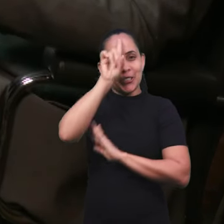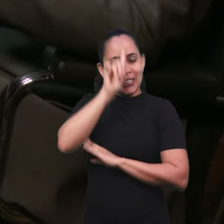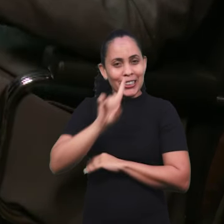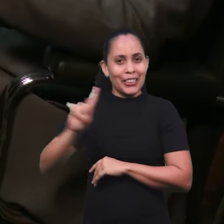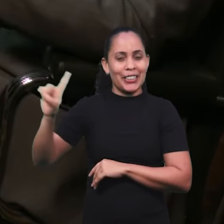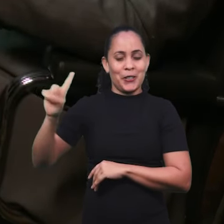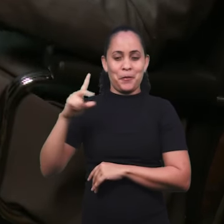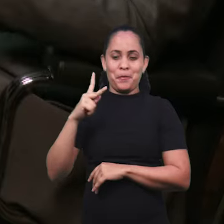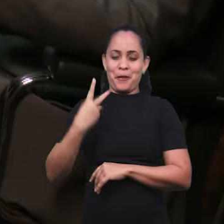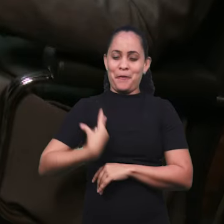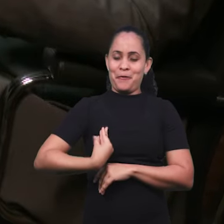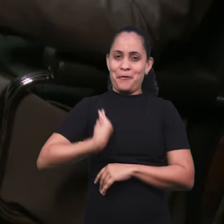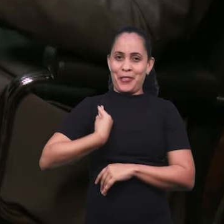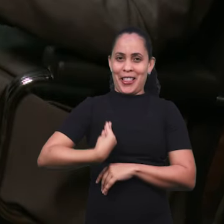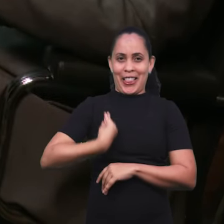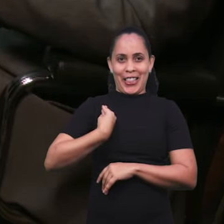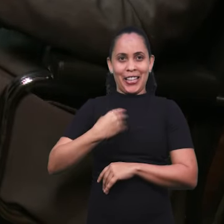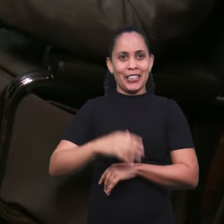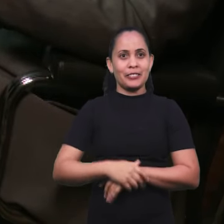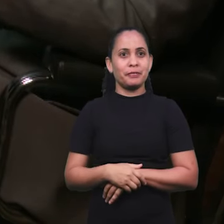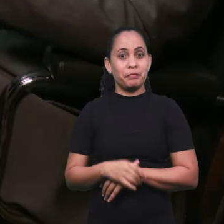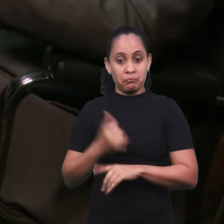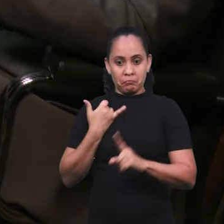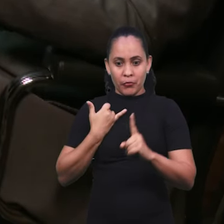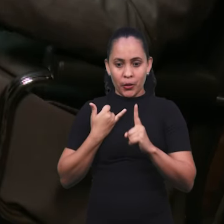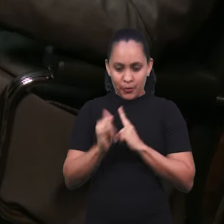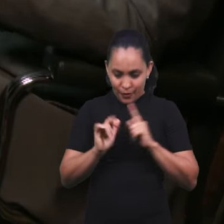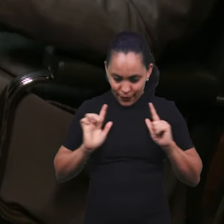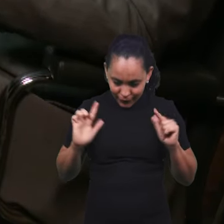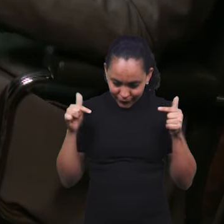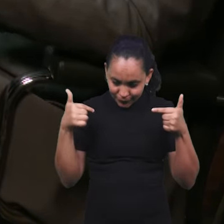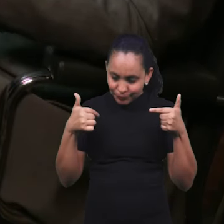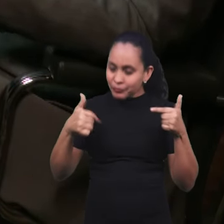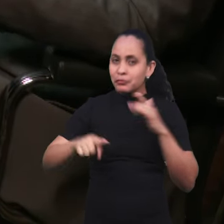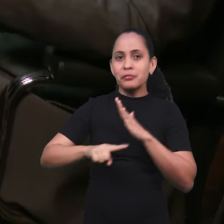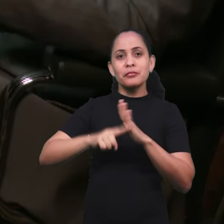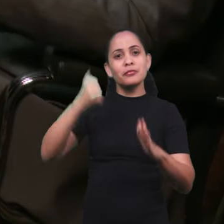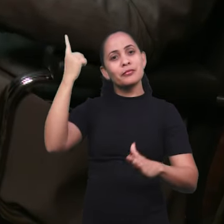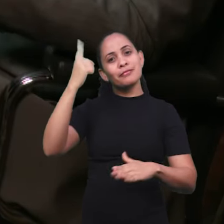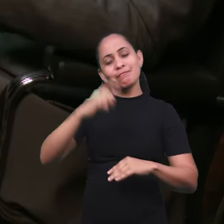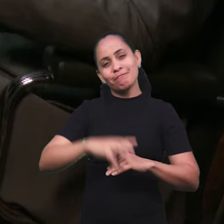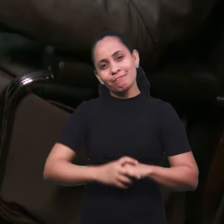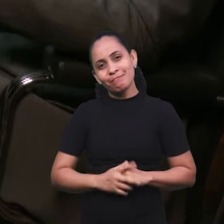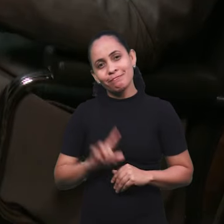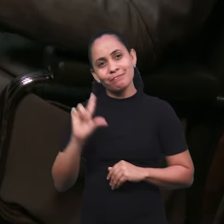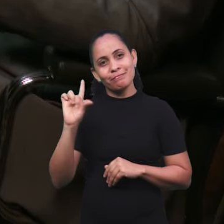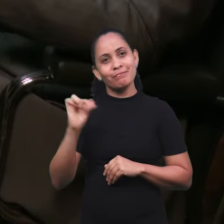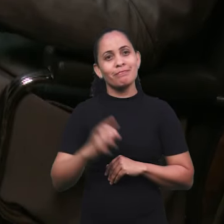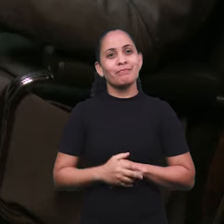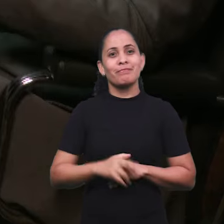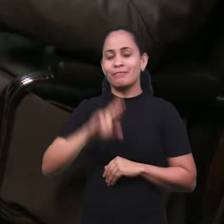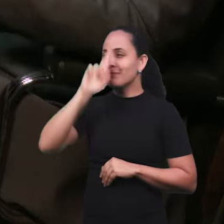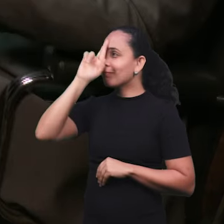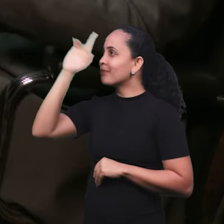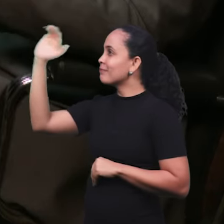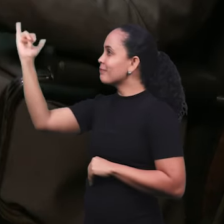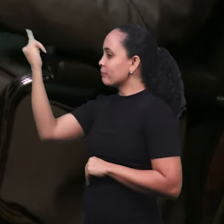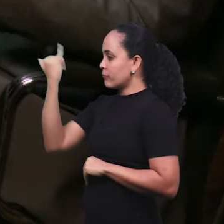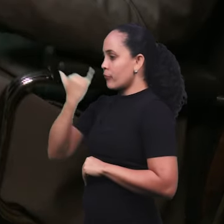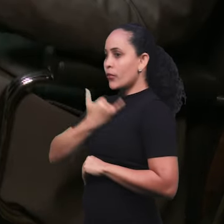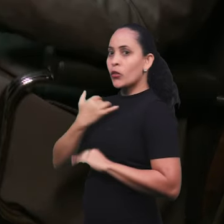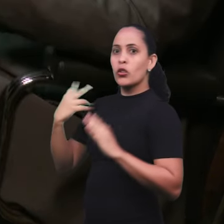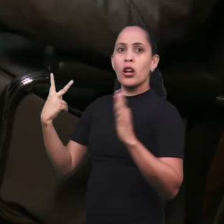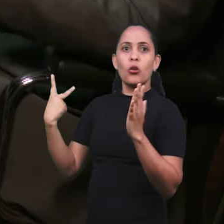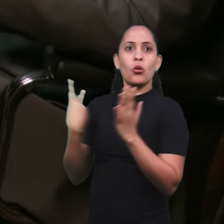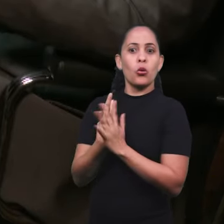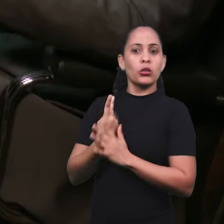projeto como um todo, né? E o profético entra, porque o Senhor, a primeira coisa que o Senhor fez foi